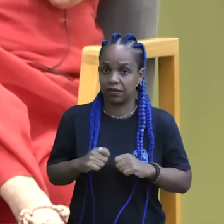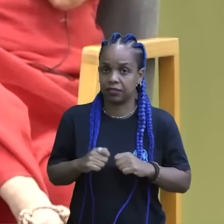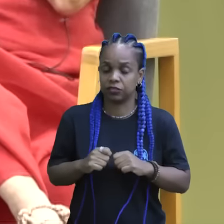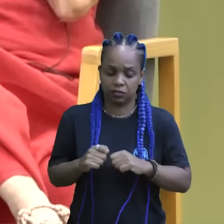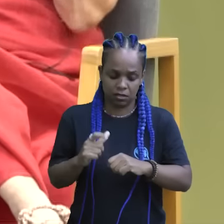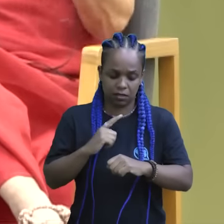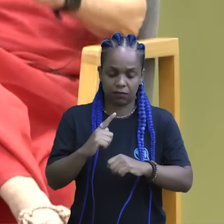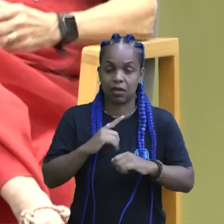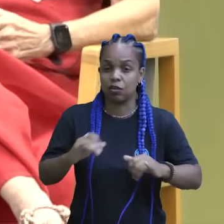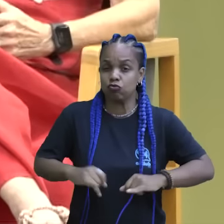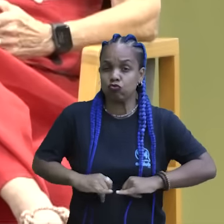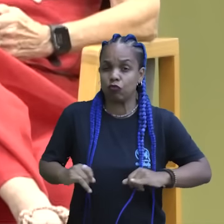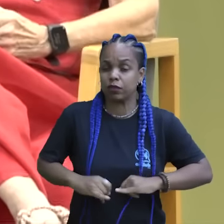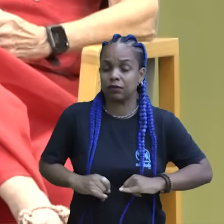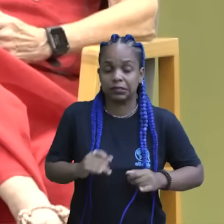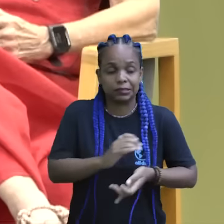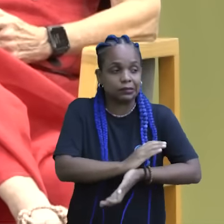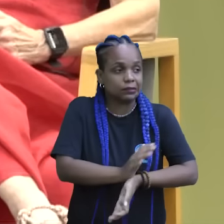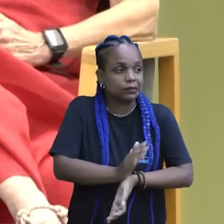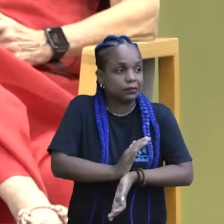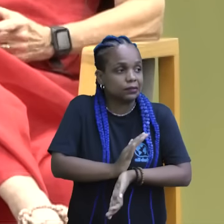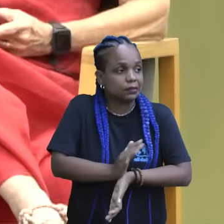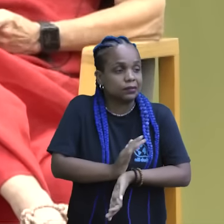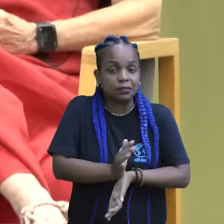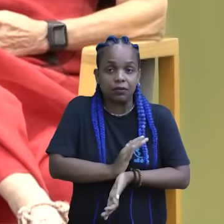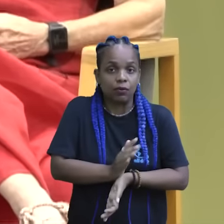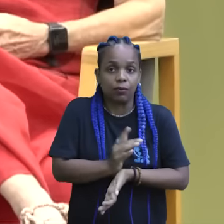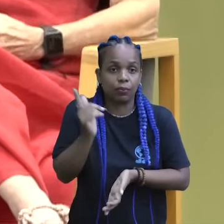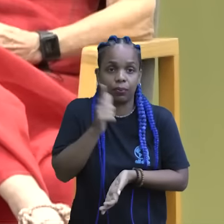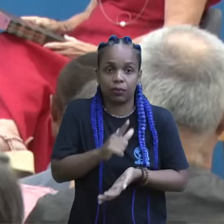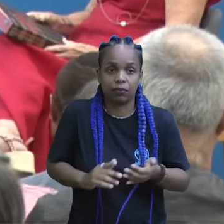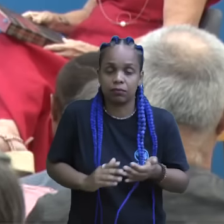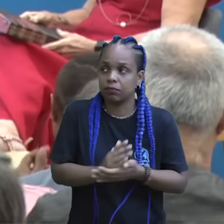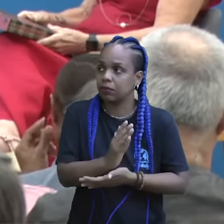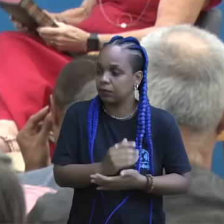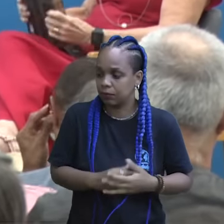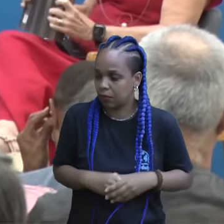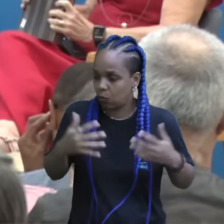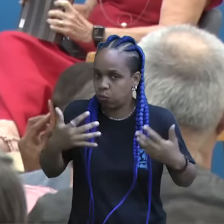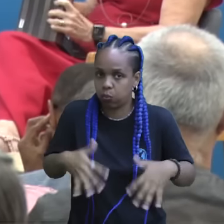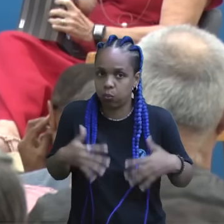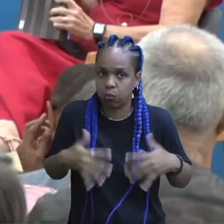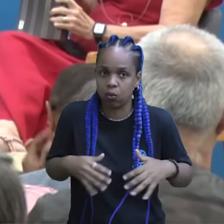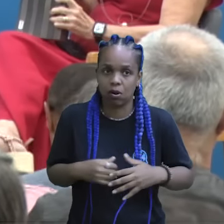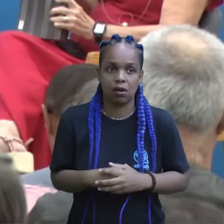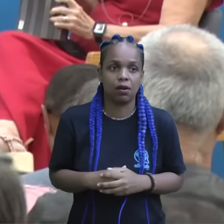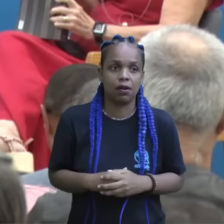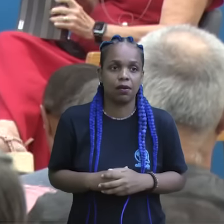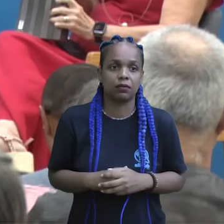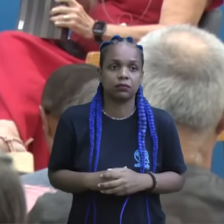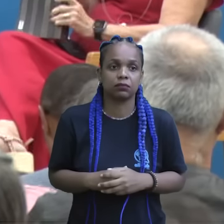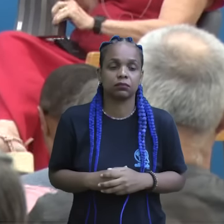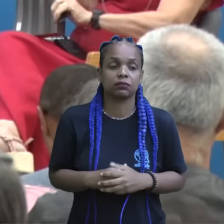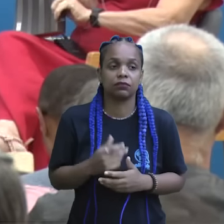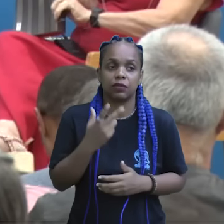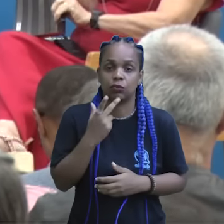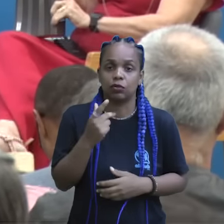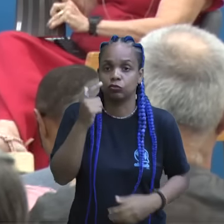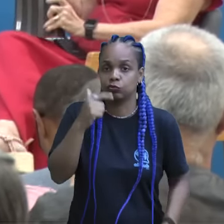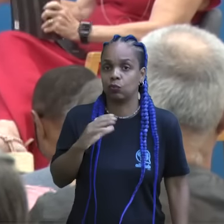uma crônica chamada Sou Crônico, né, porque ele não conseguia passar em cálculo, e sai e faz um concurso